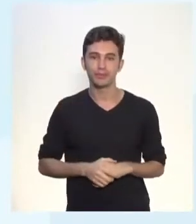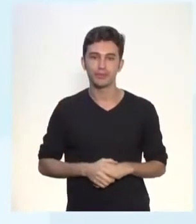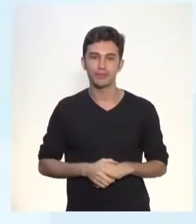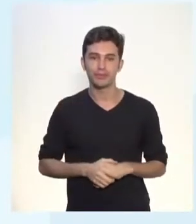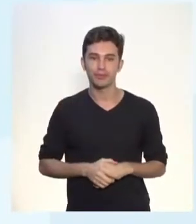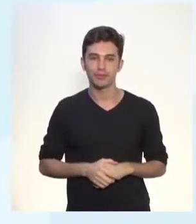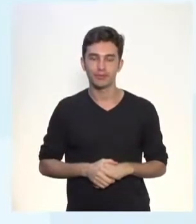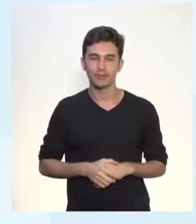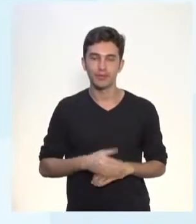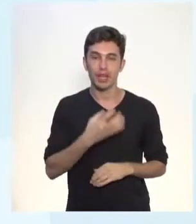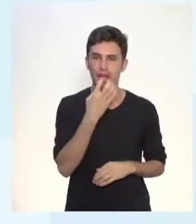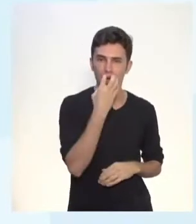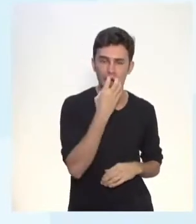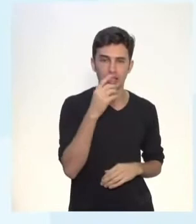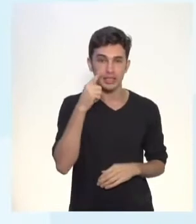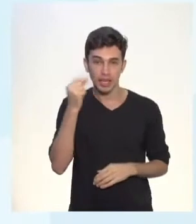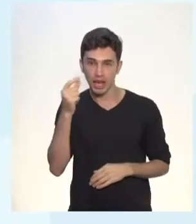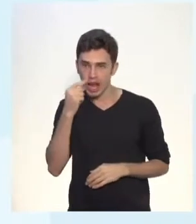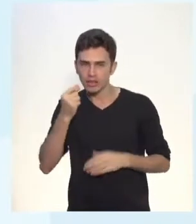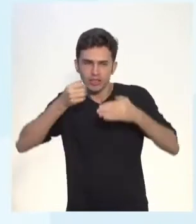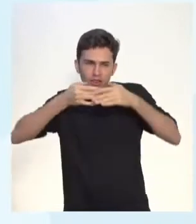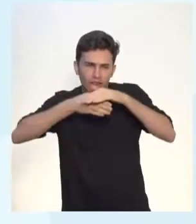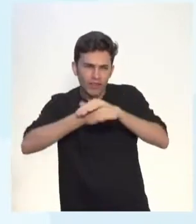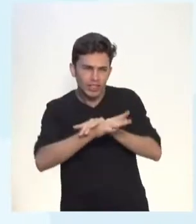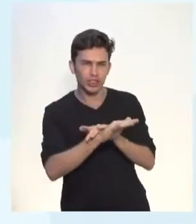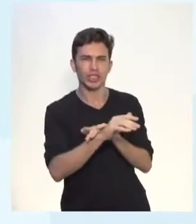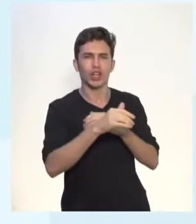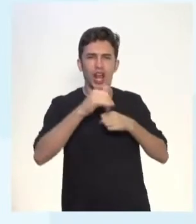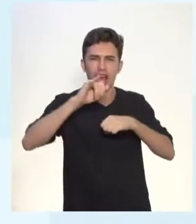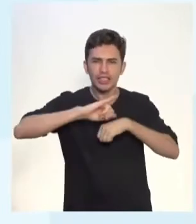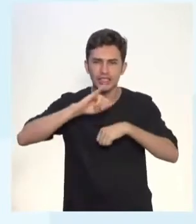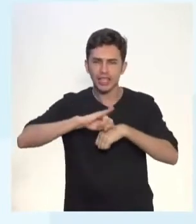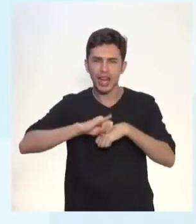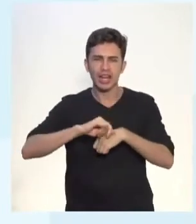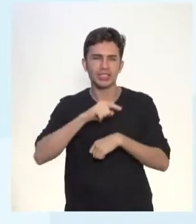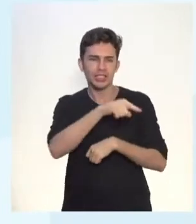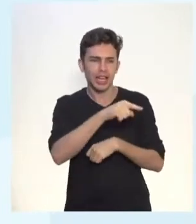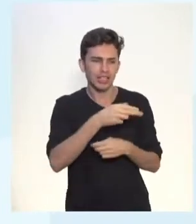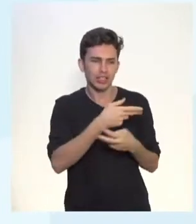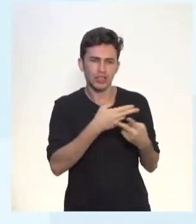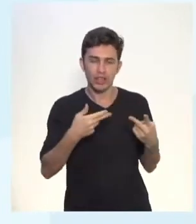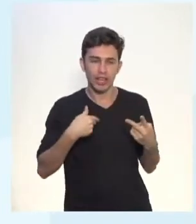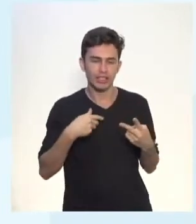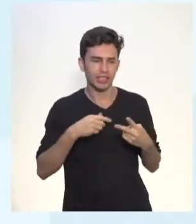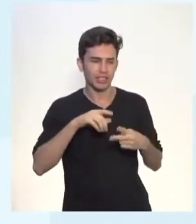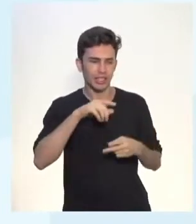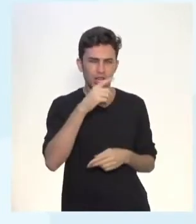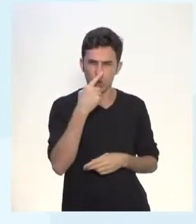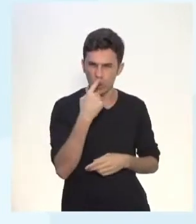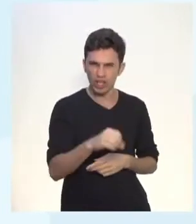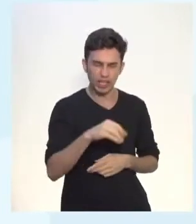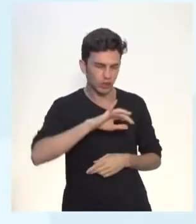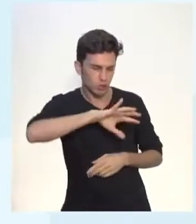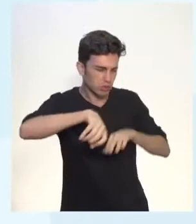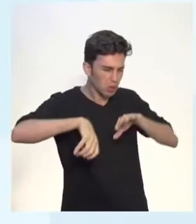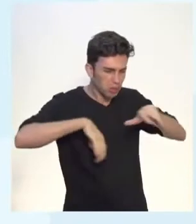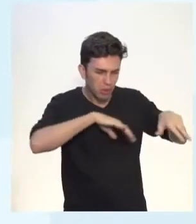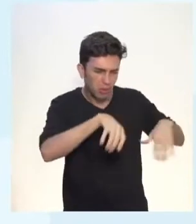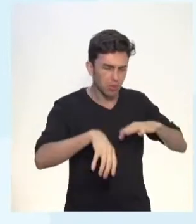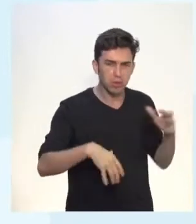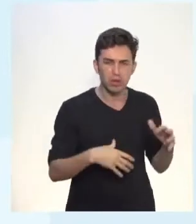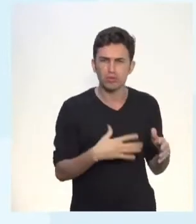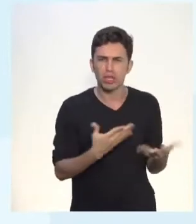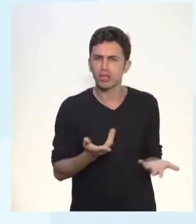Cães e gatos estão invadindo as cidades e revirando os cestos de lixos. Segundo informações, o fenômeno